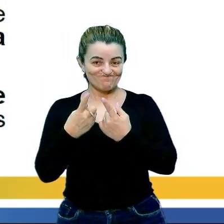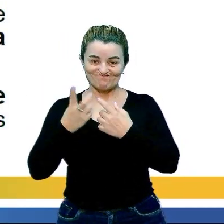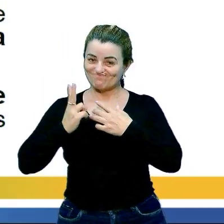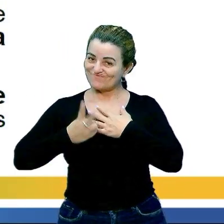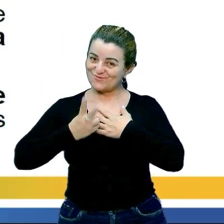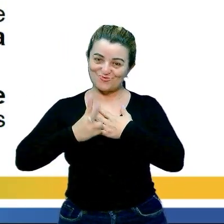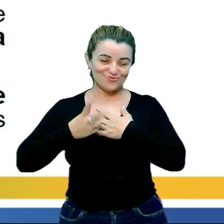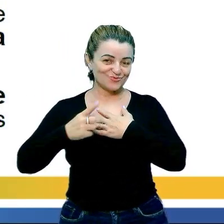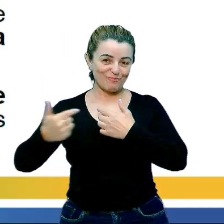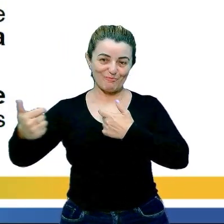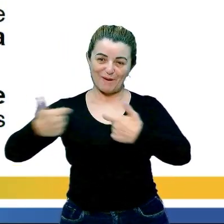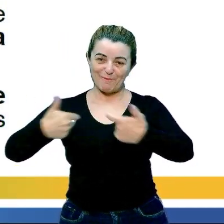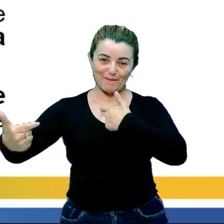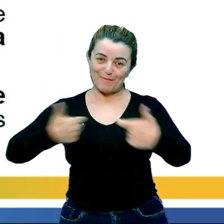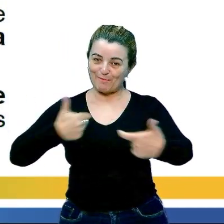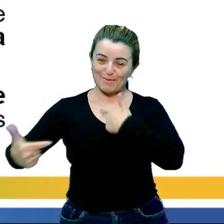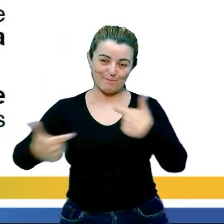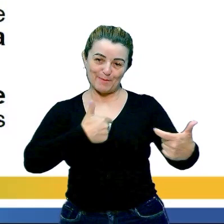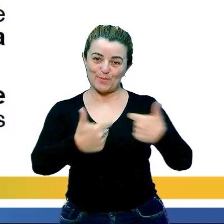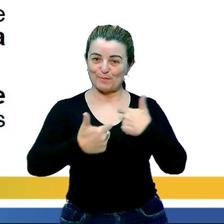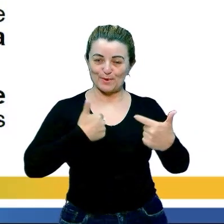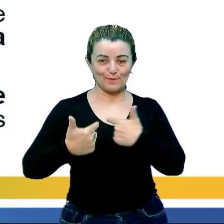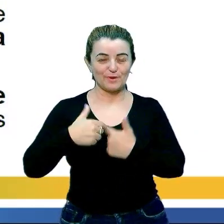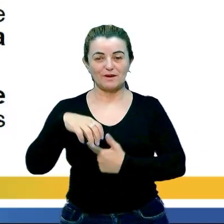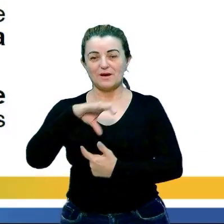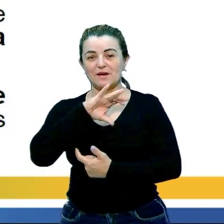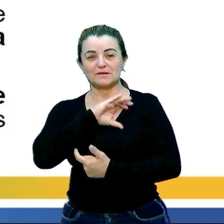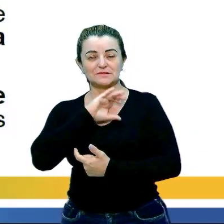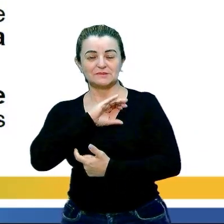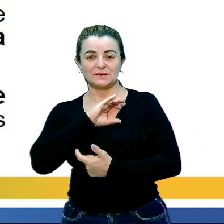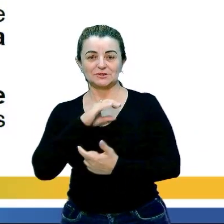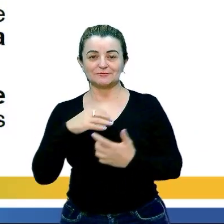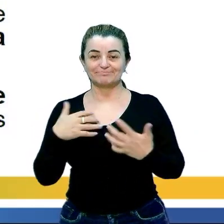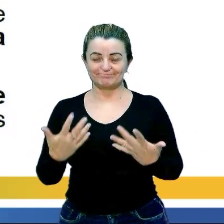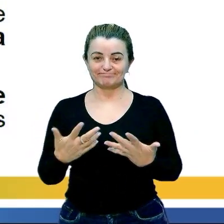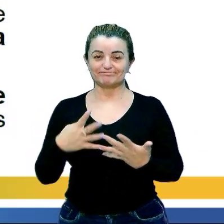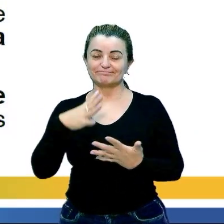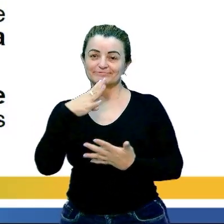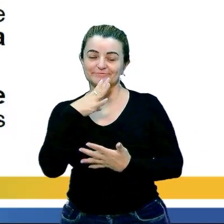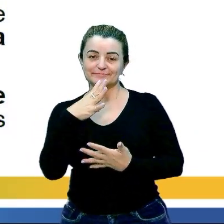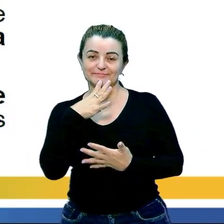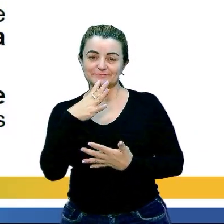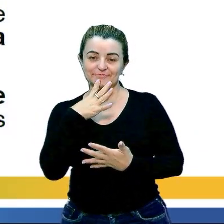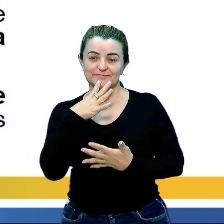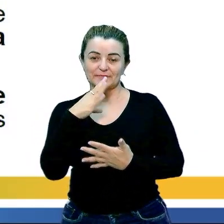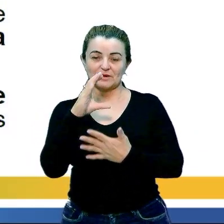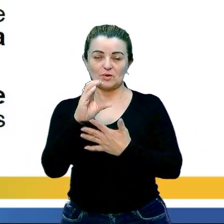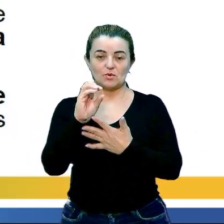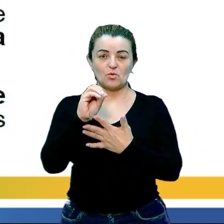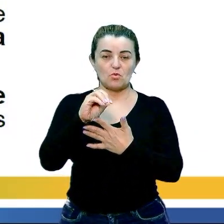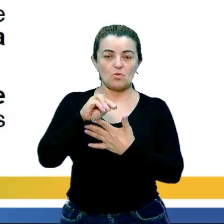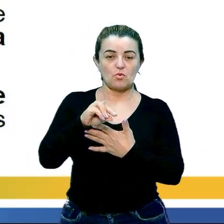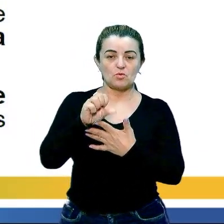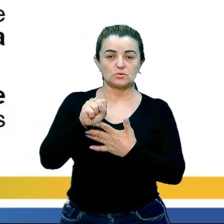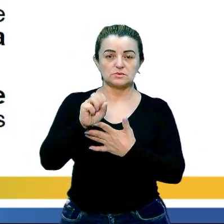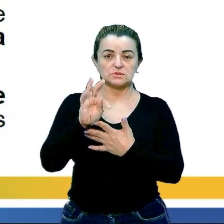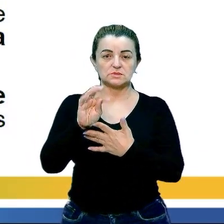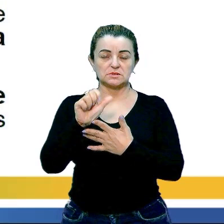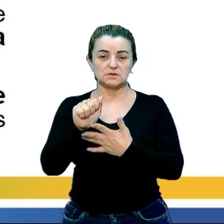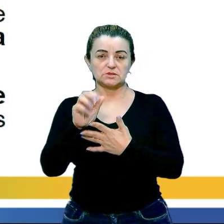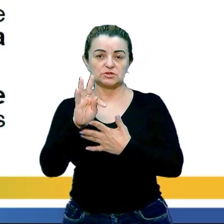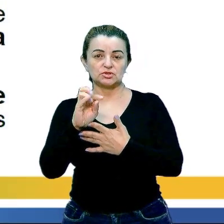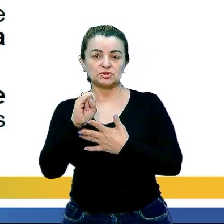né, aos ataques dos turcos, né, à cidade de Bizâncio, que era conhecida como Constantinópolis.